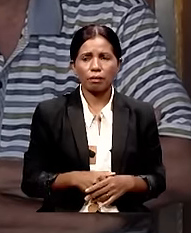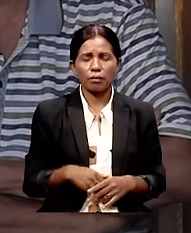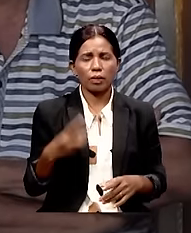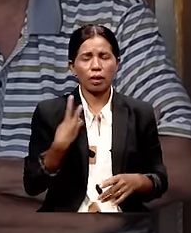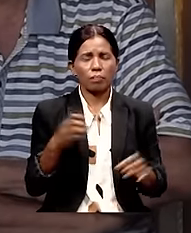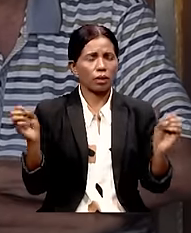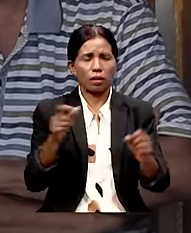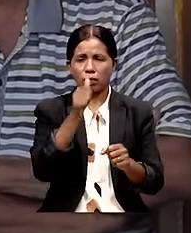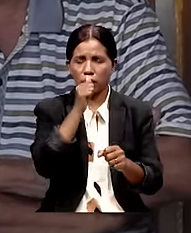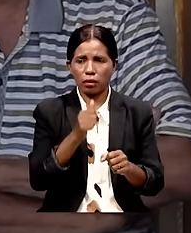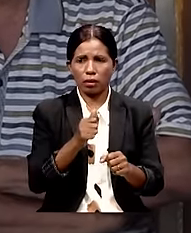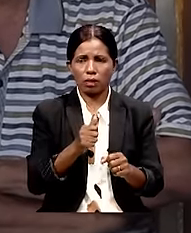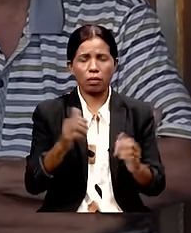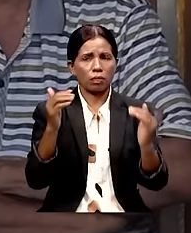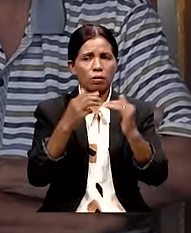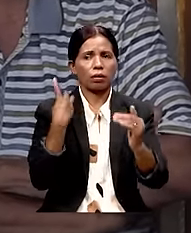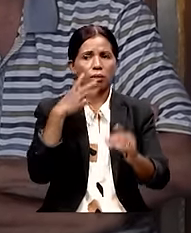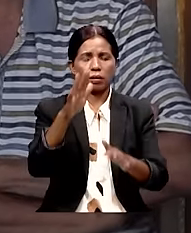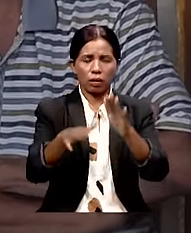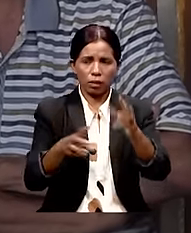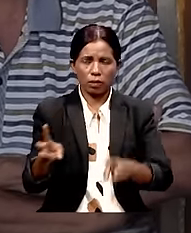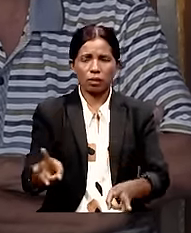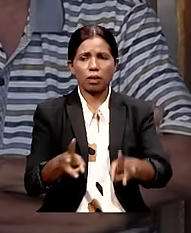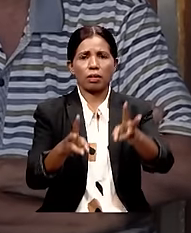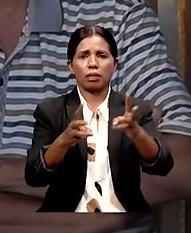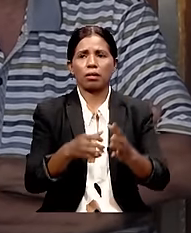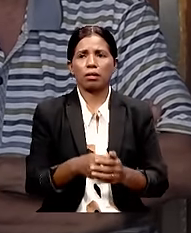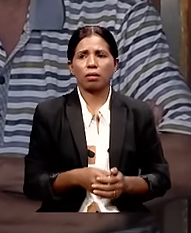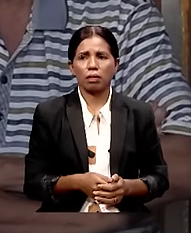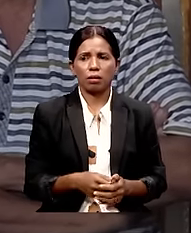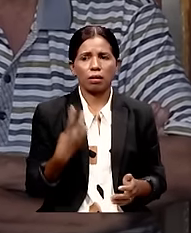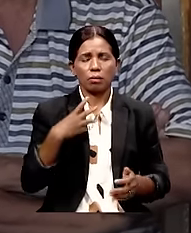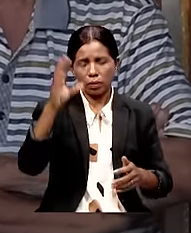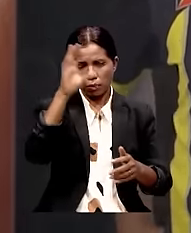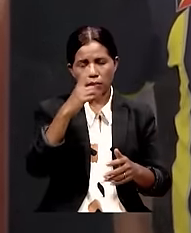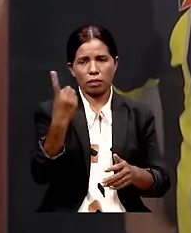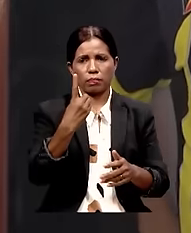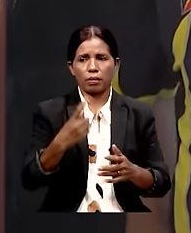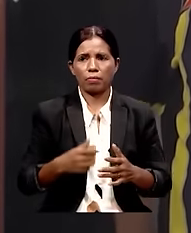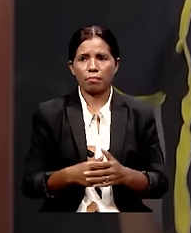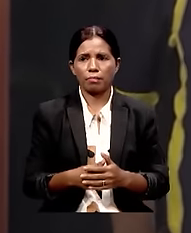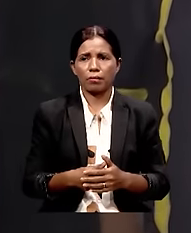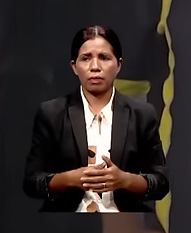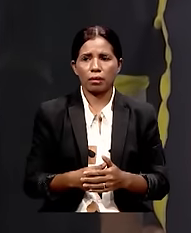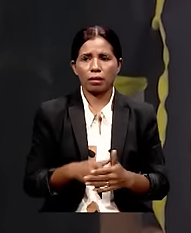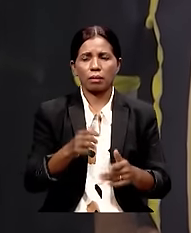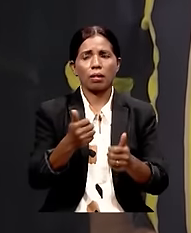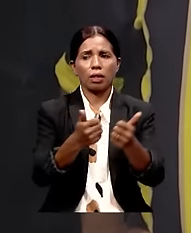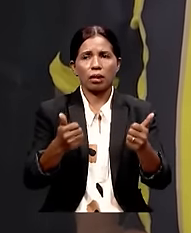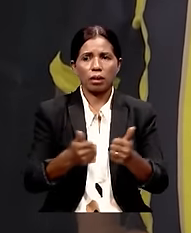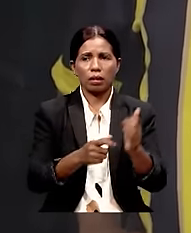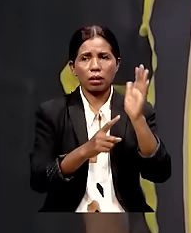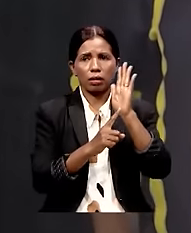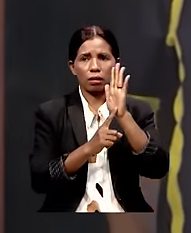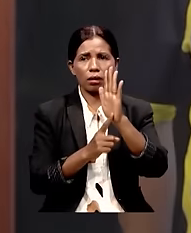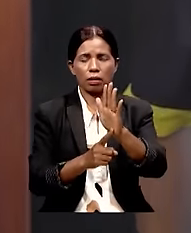nono konferensi ne hoto amisi la ho dalam miu sere dit amisi bukara fating Comunidade aldeia Tocobaru atua na caso